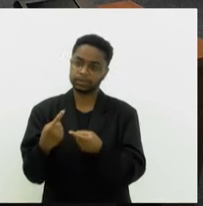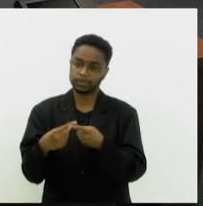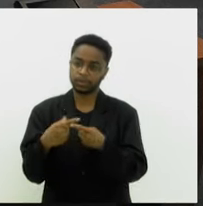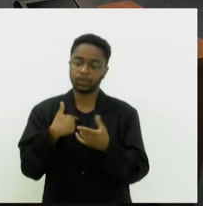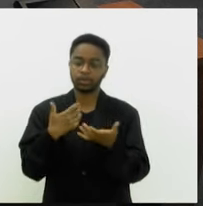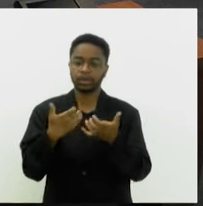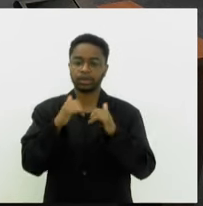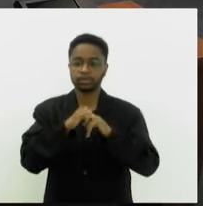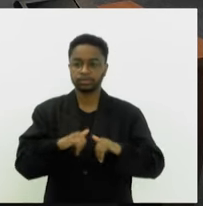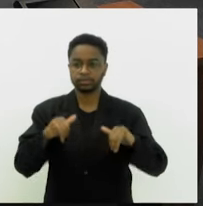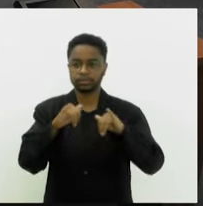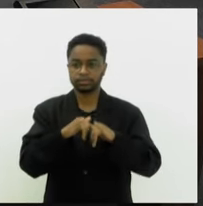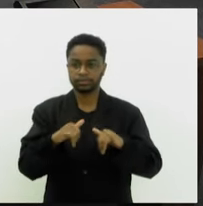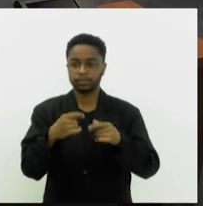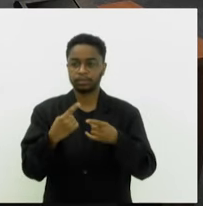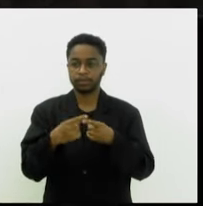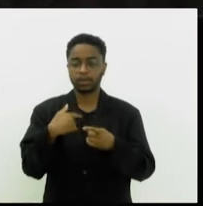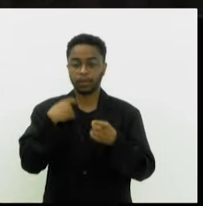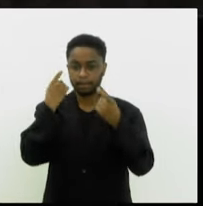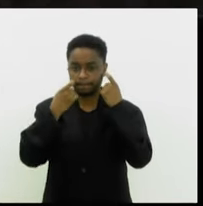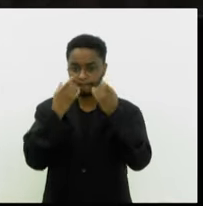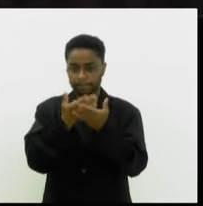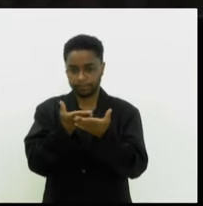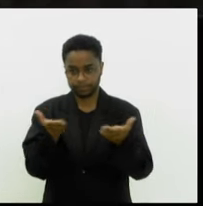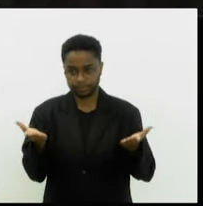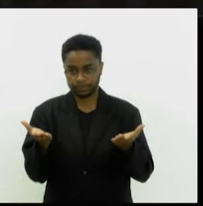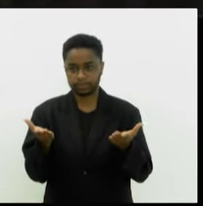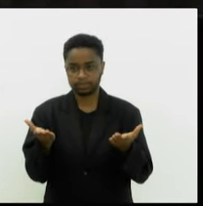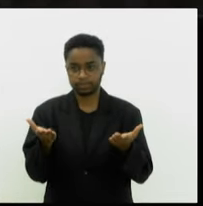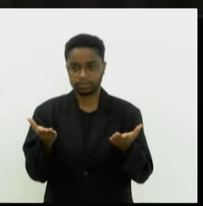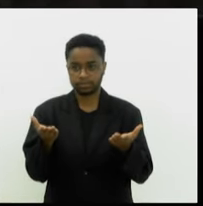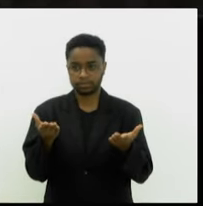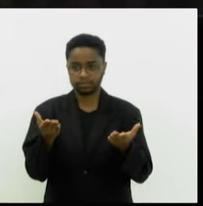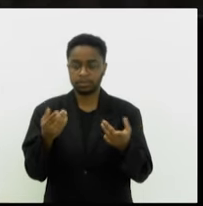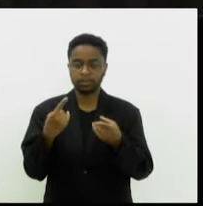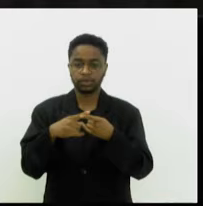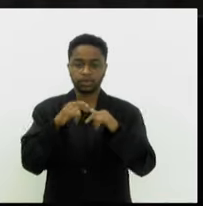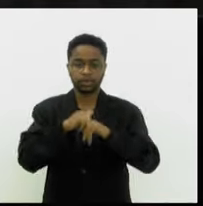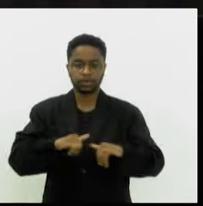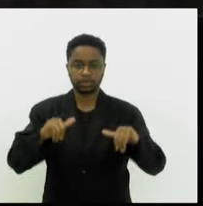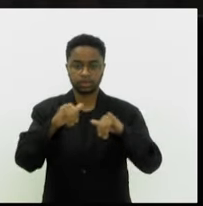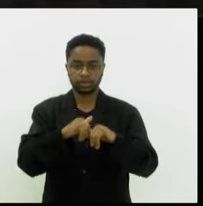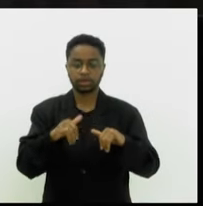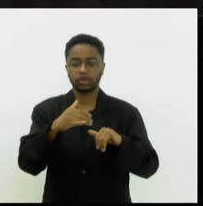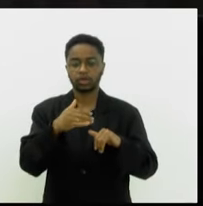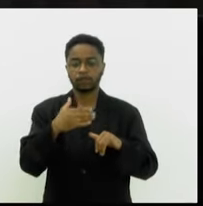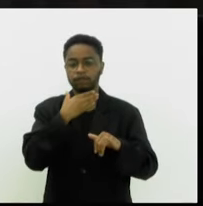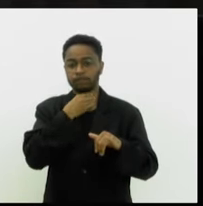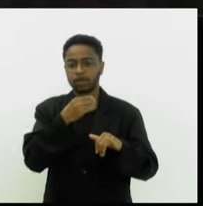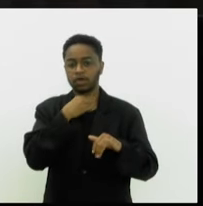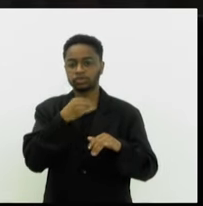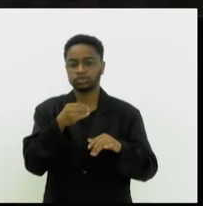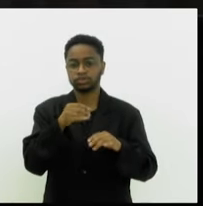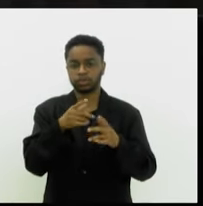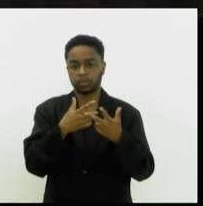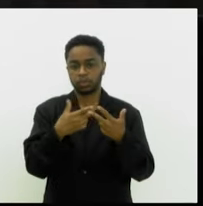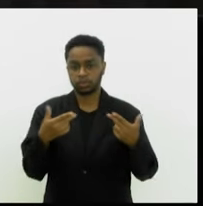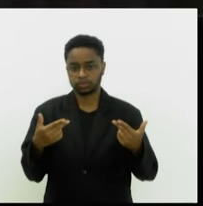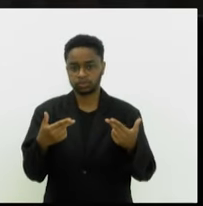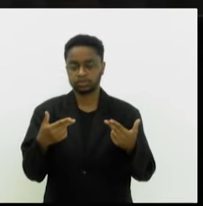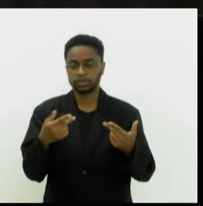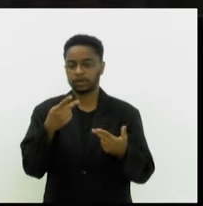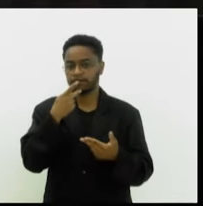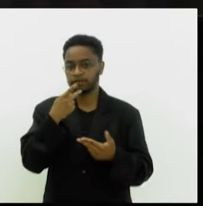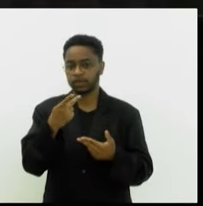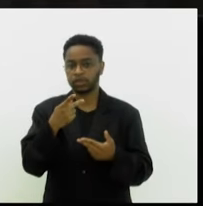seguinte, eu estou preocupado com vocês, meus amigos, que andam espalhando notícias aí, fakes, falando fora